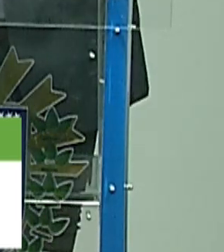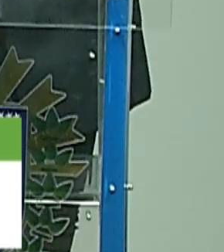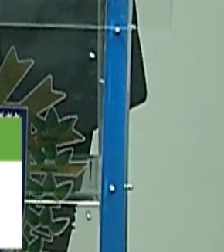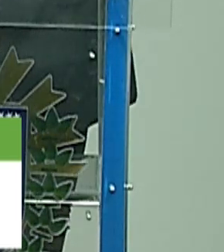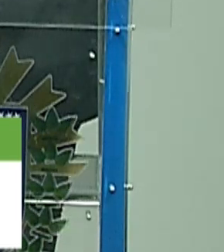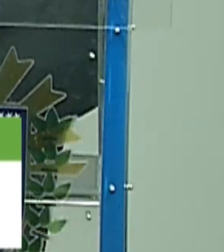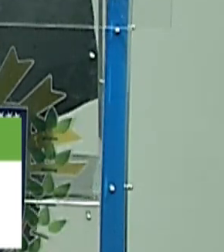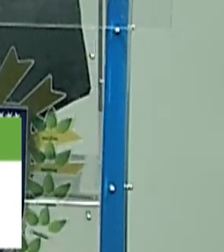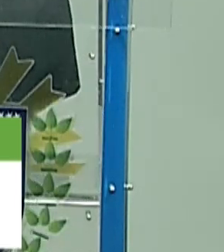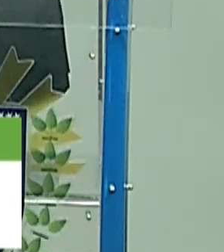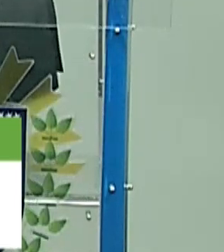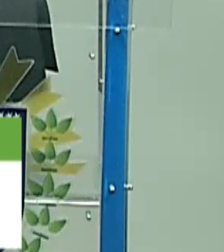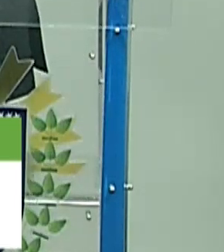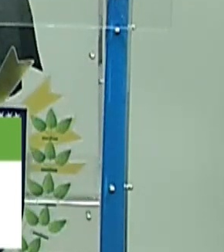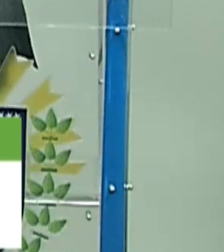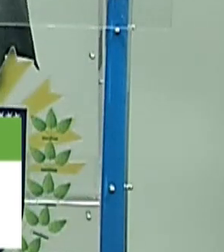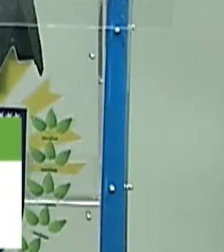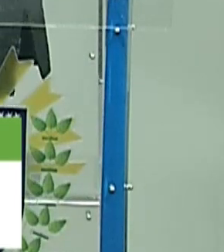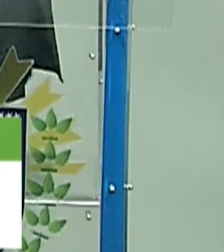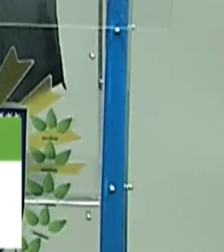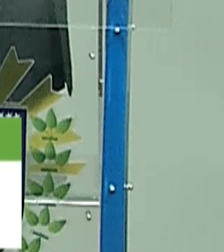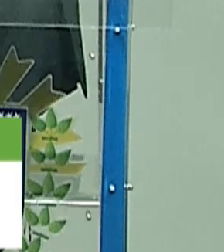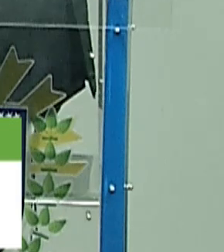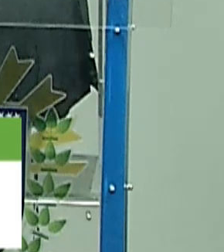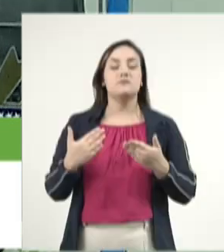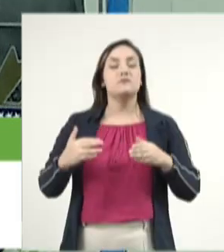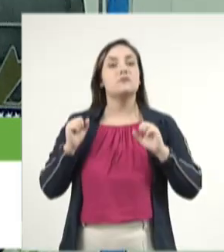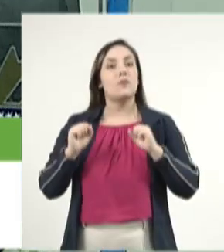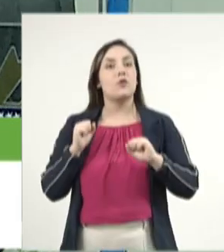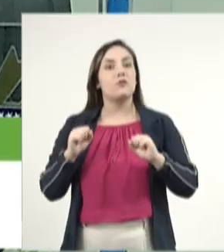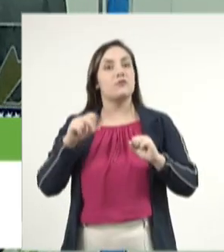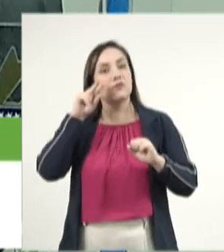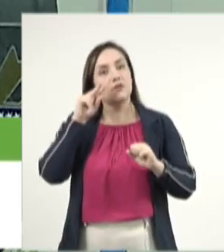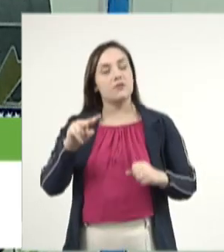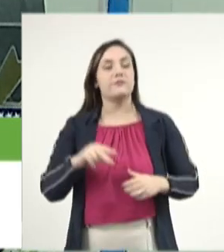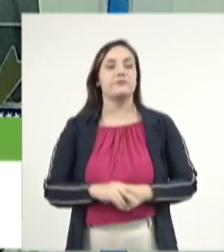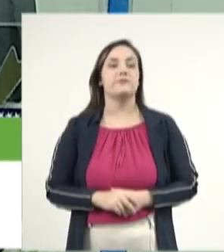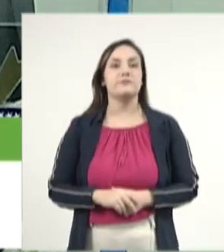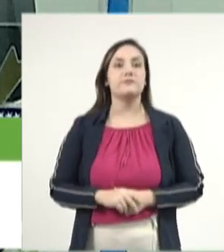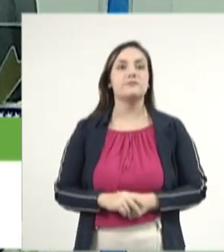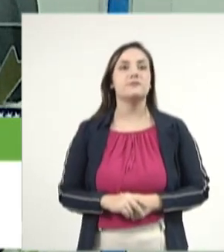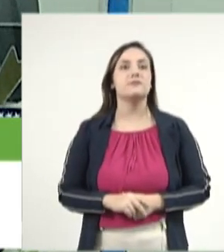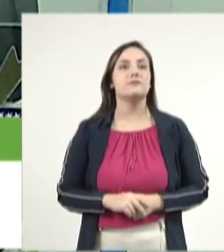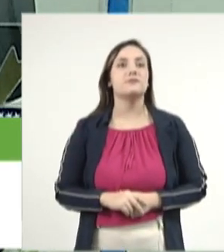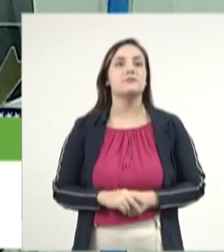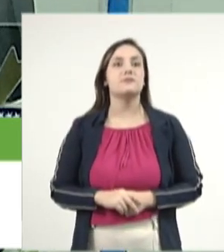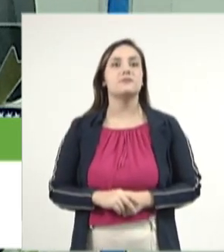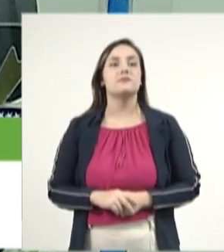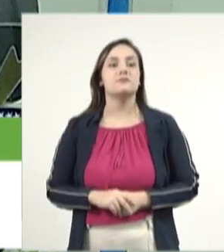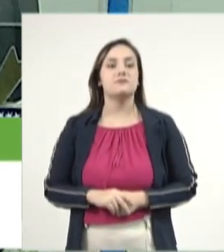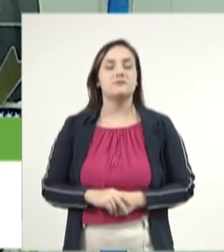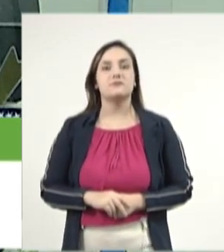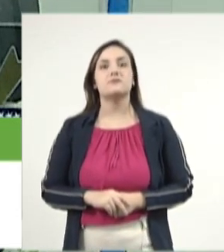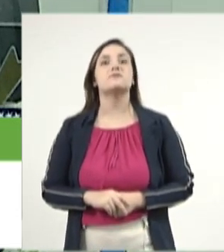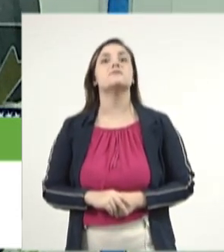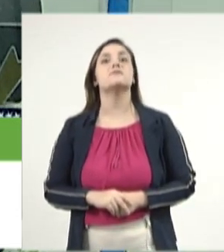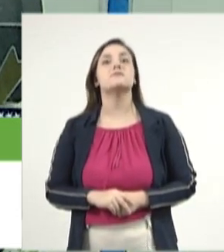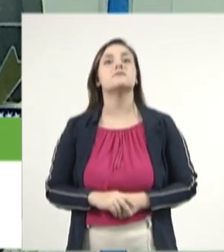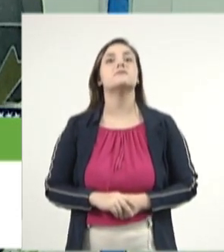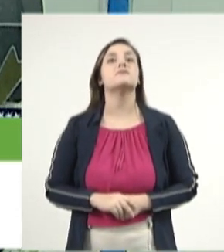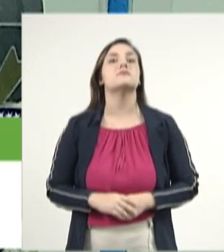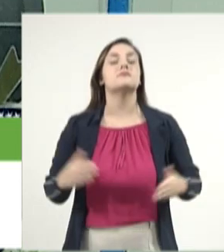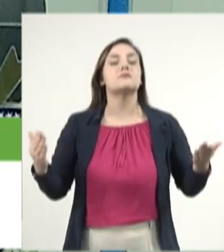estar presente durante a votação. Agora, será que a gente consegue, então, seguir aqui com a nossa ordem do dia, aqui no nosso telão com